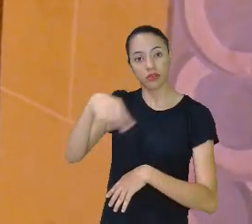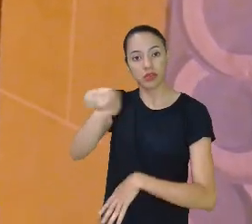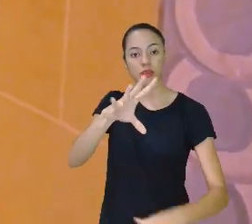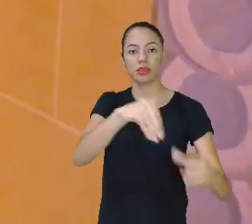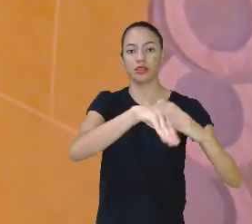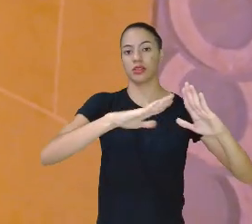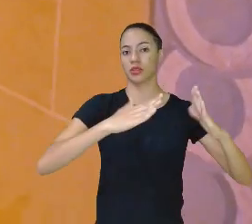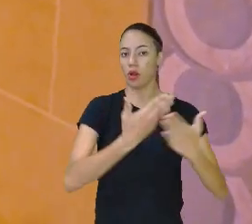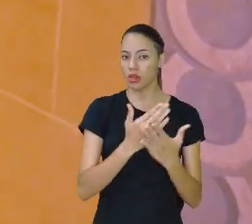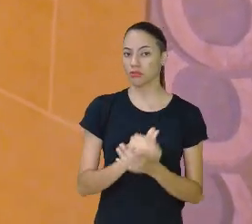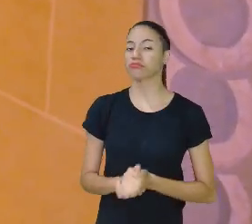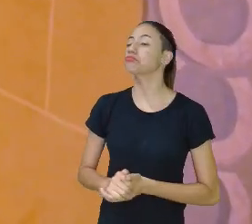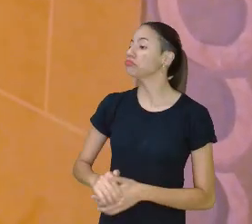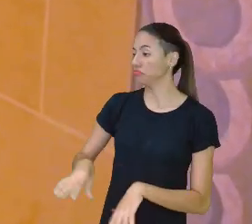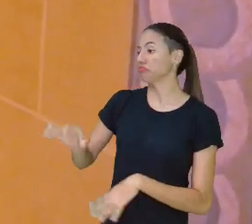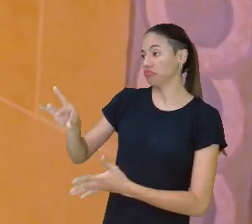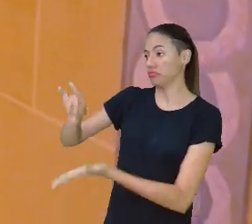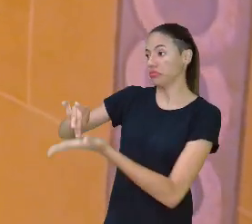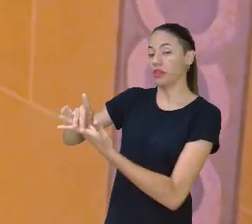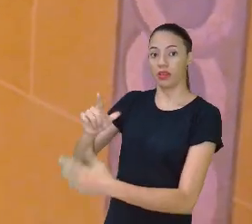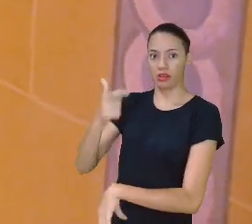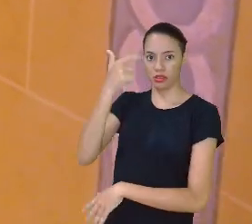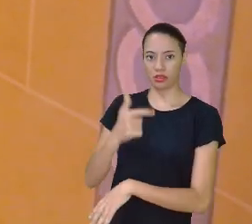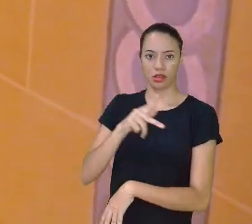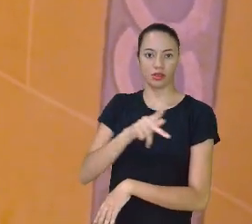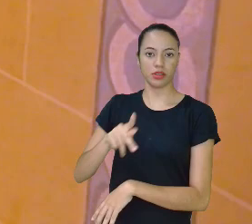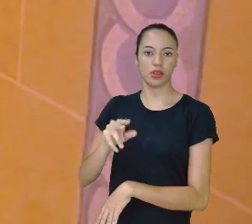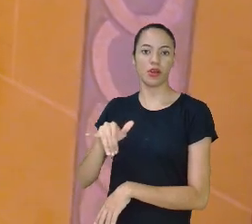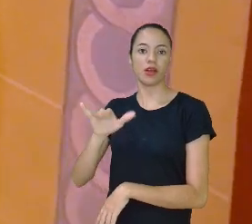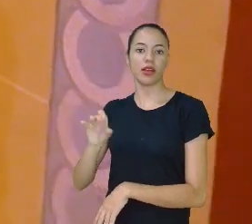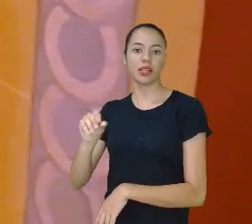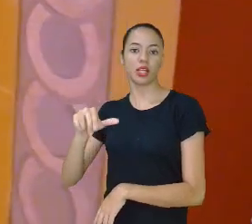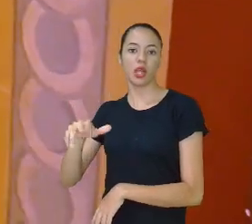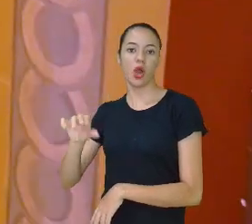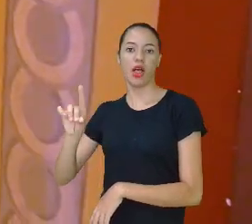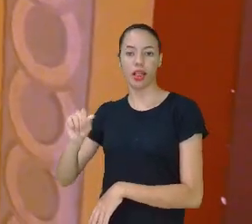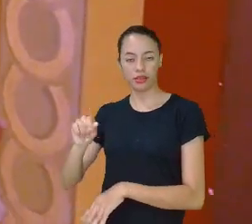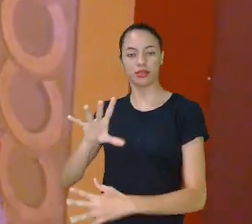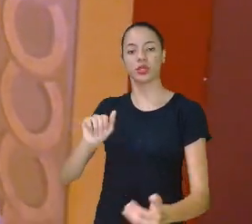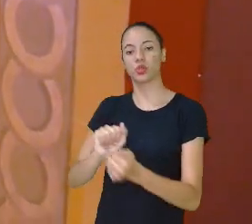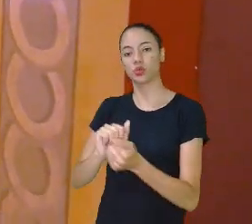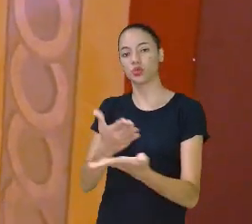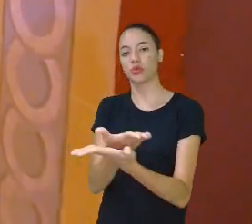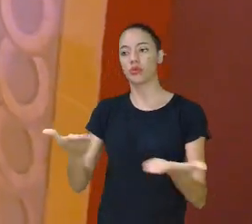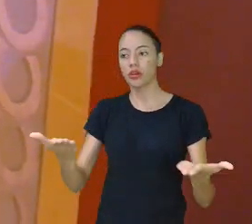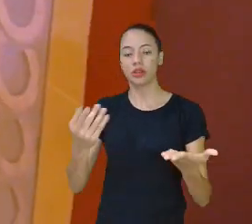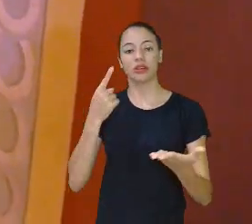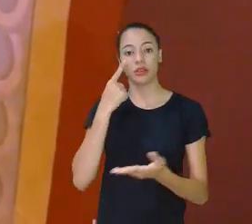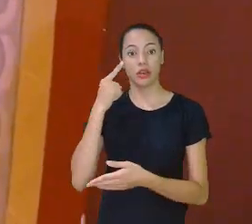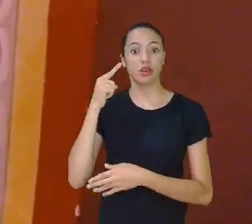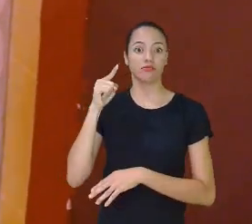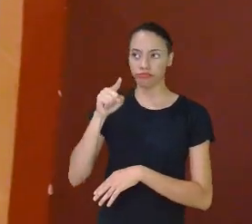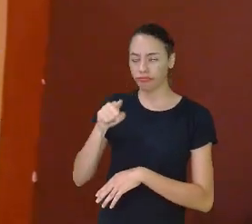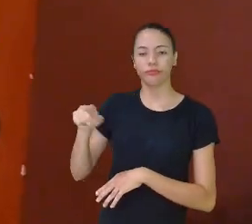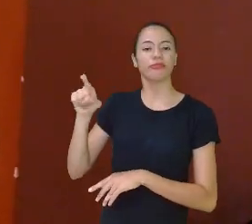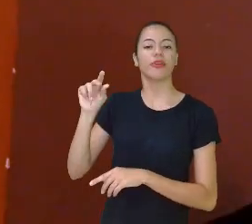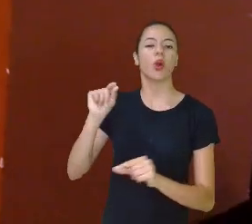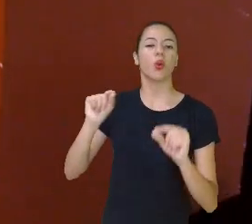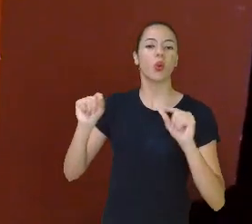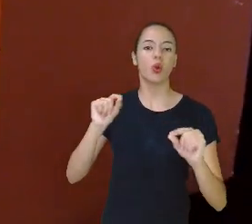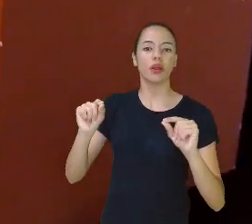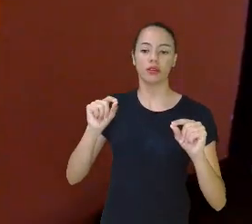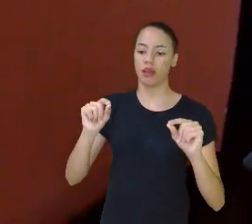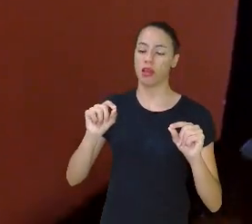aí. Então, eu sou a professora Yolanda Oliveira e junto com vocês aqui vamos ver a respeito desse